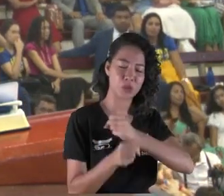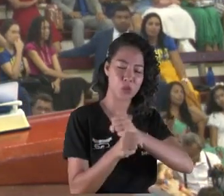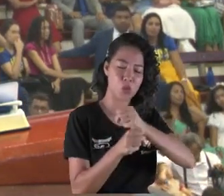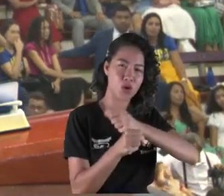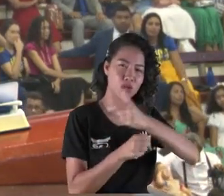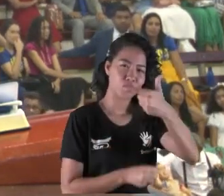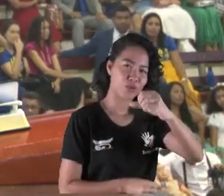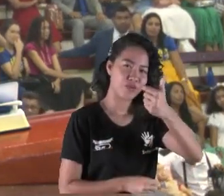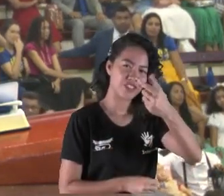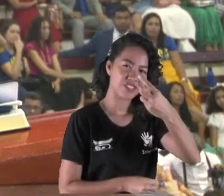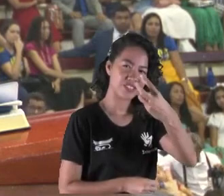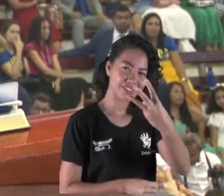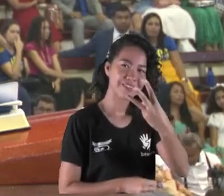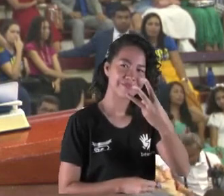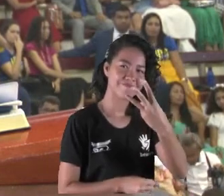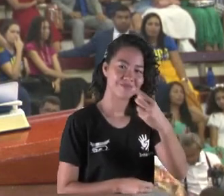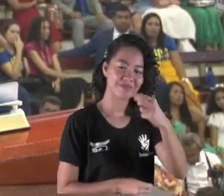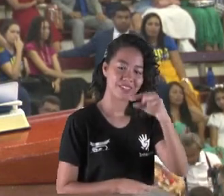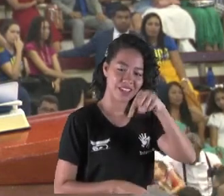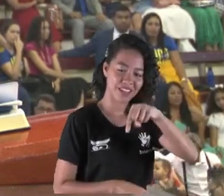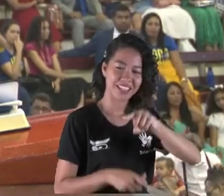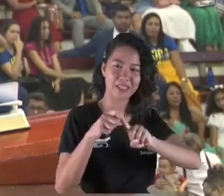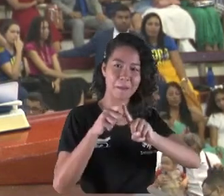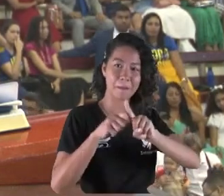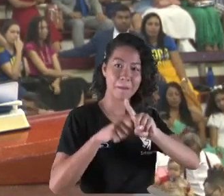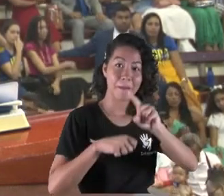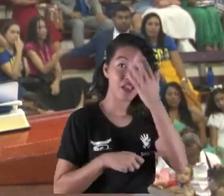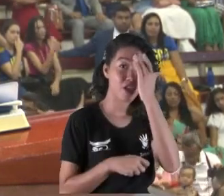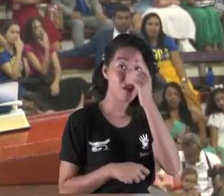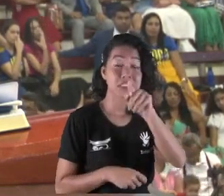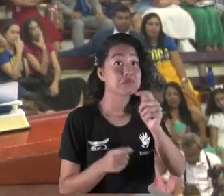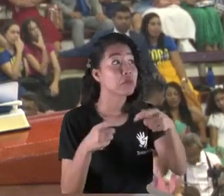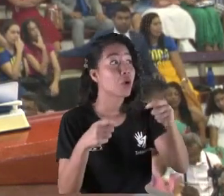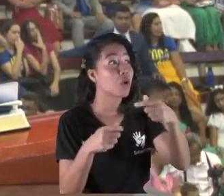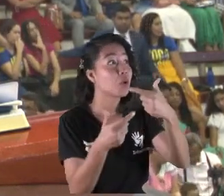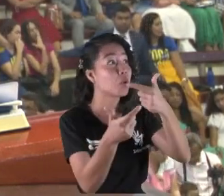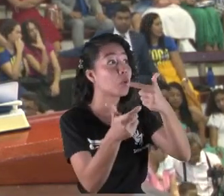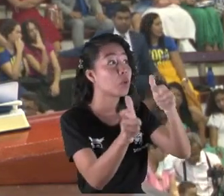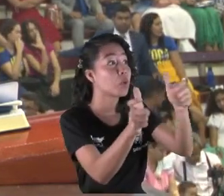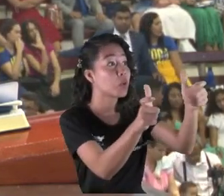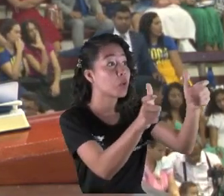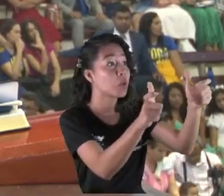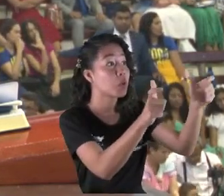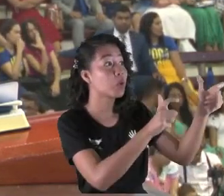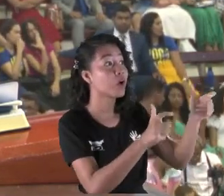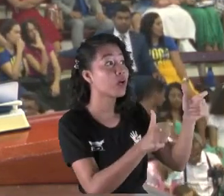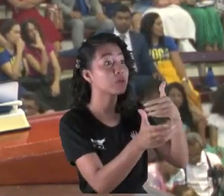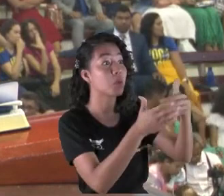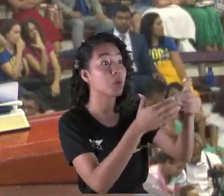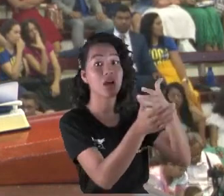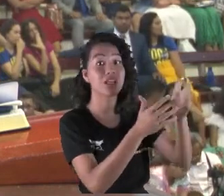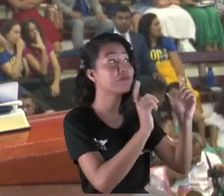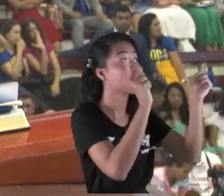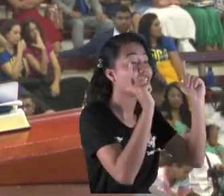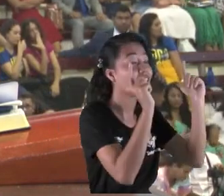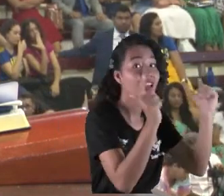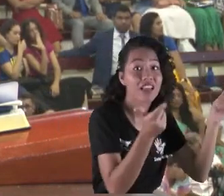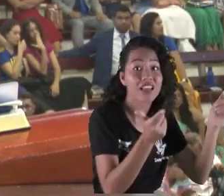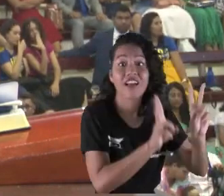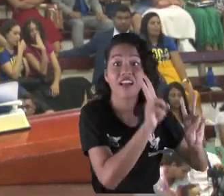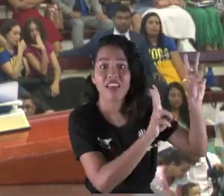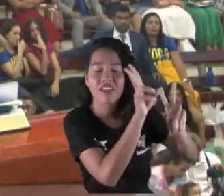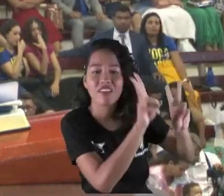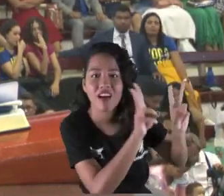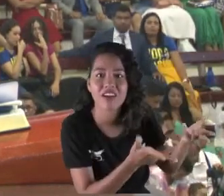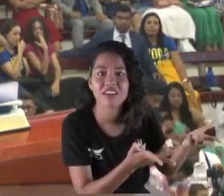2023, fevereiro, tu poderia estar no bloco de carnaval, tu poderia estar na marchinha, poderia estar com